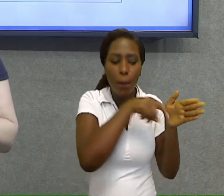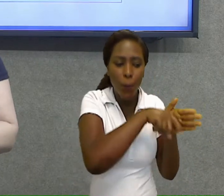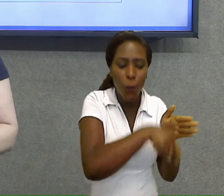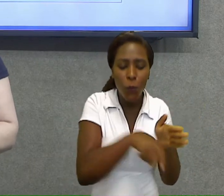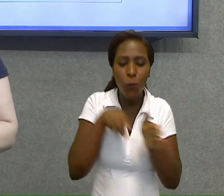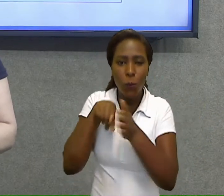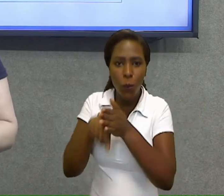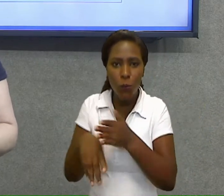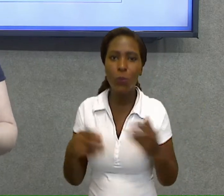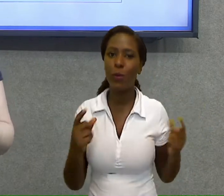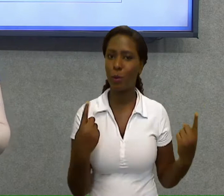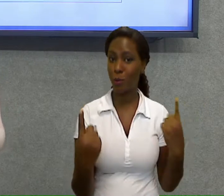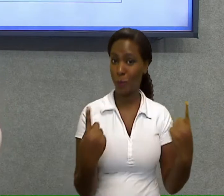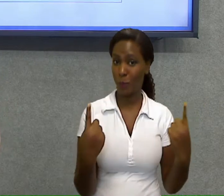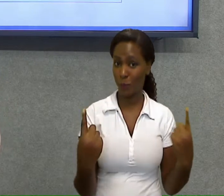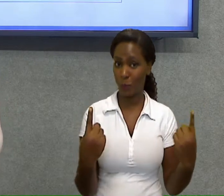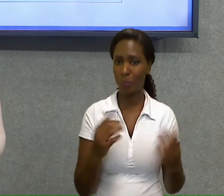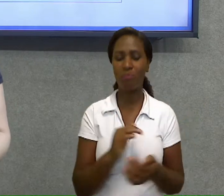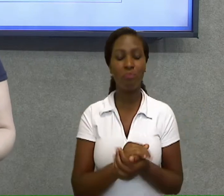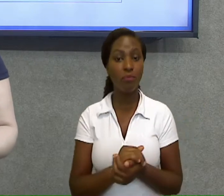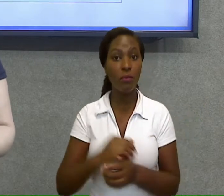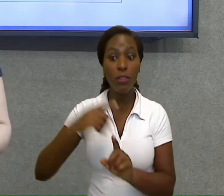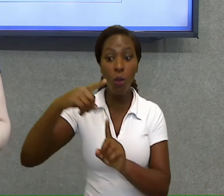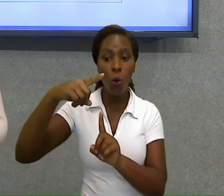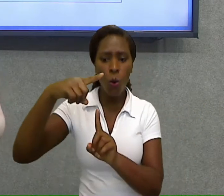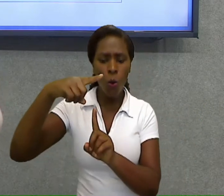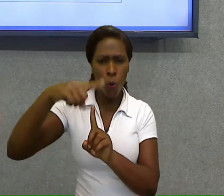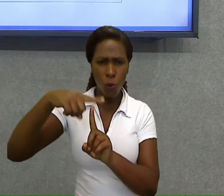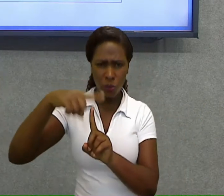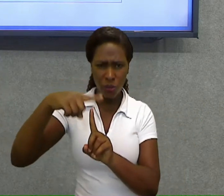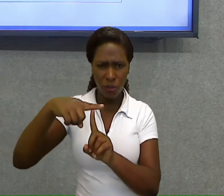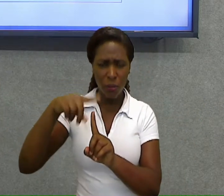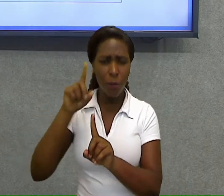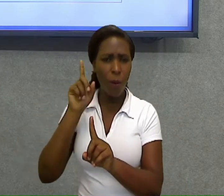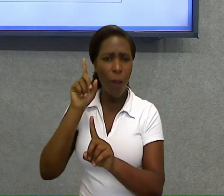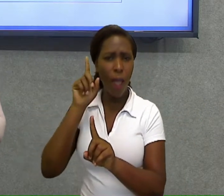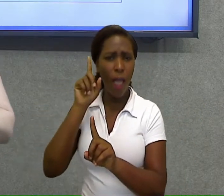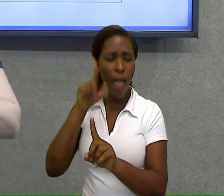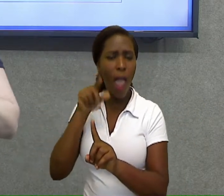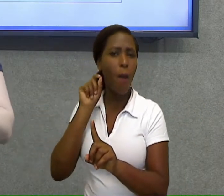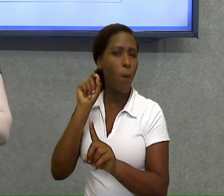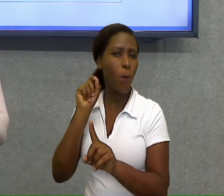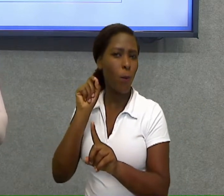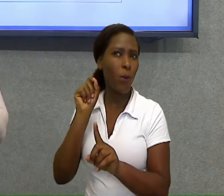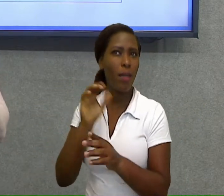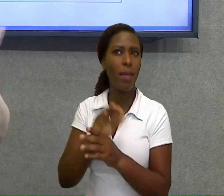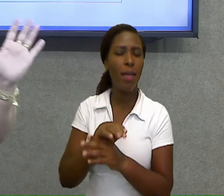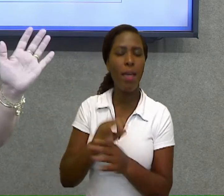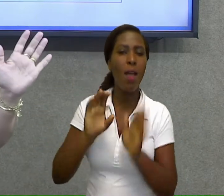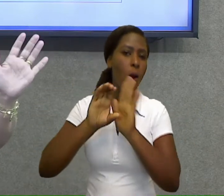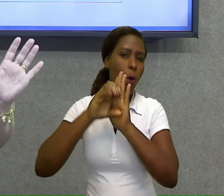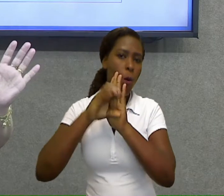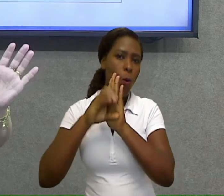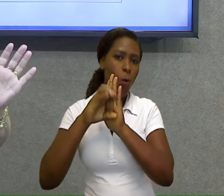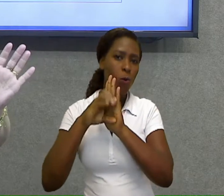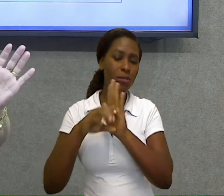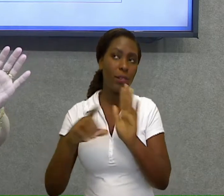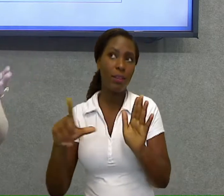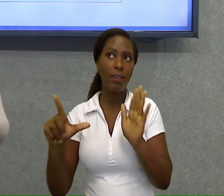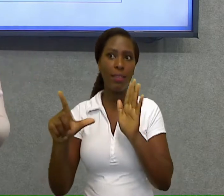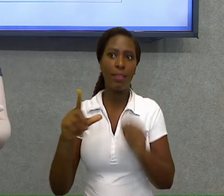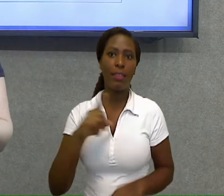tipo textual é a categoria. É um conceito que abrange 5 a 10